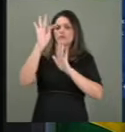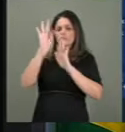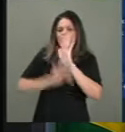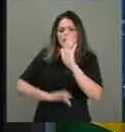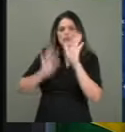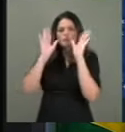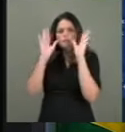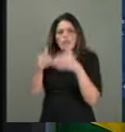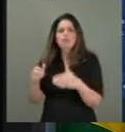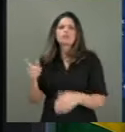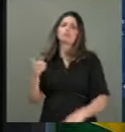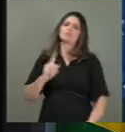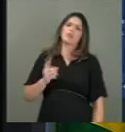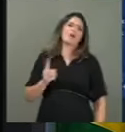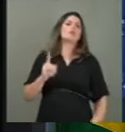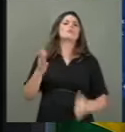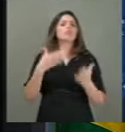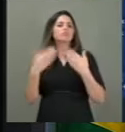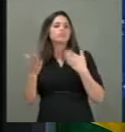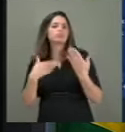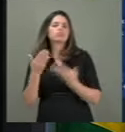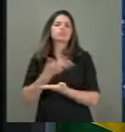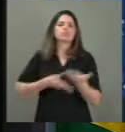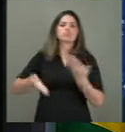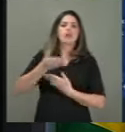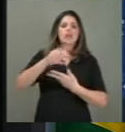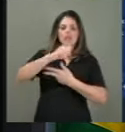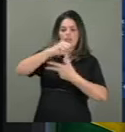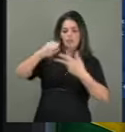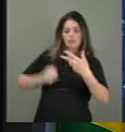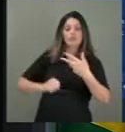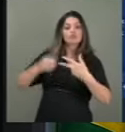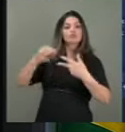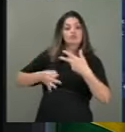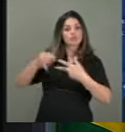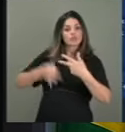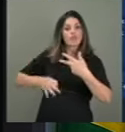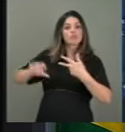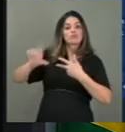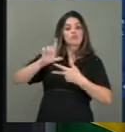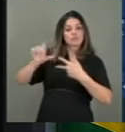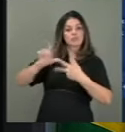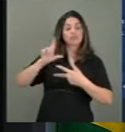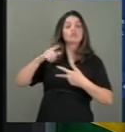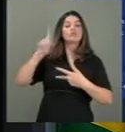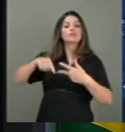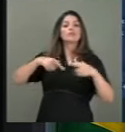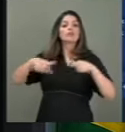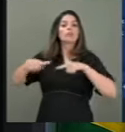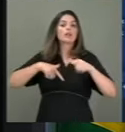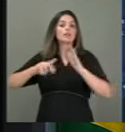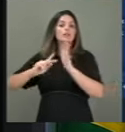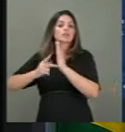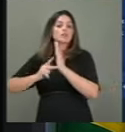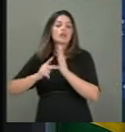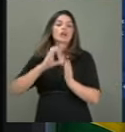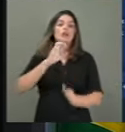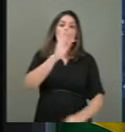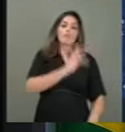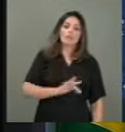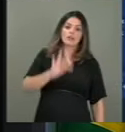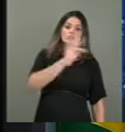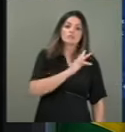está dialogando com todos executivo legislativo judiciário trabalhadores sindicatos federações Confederações